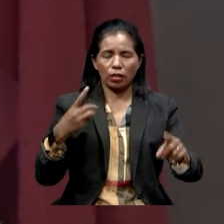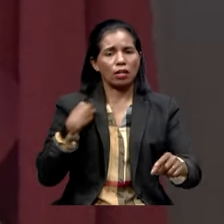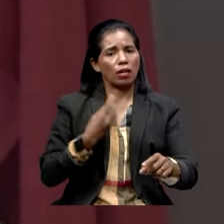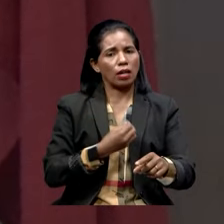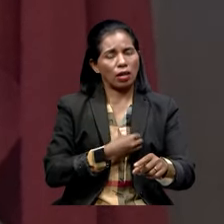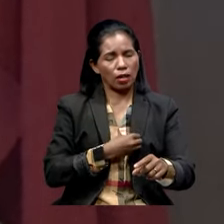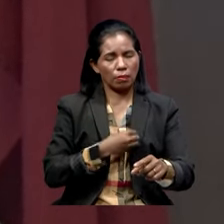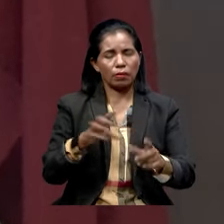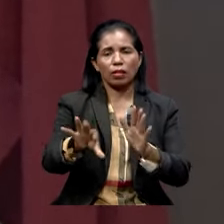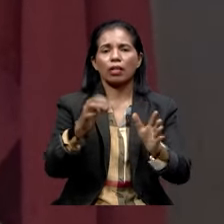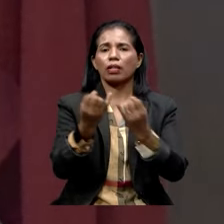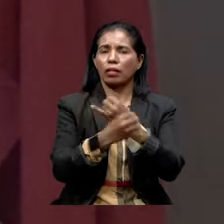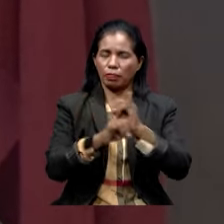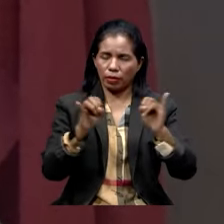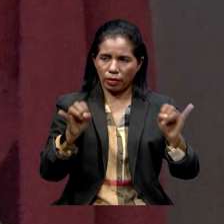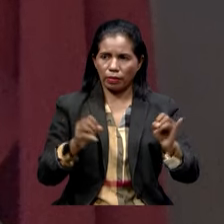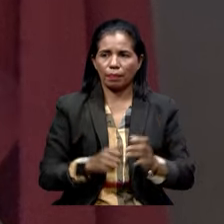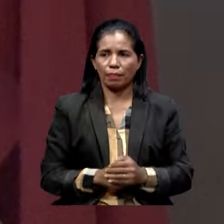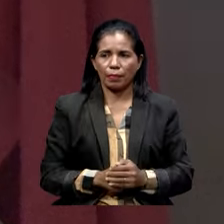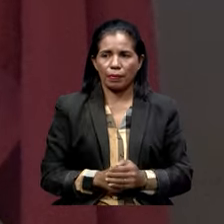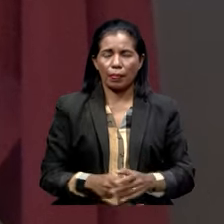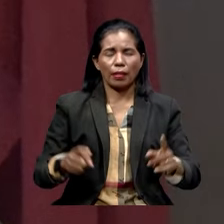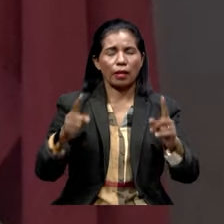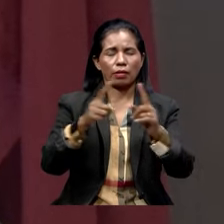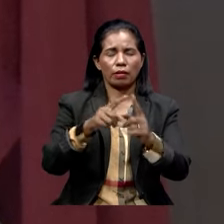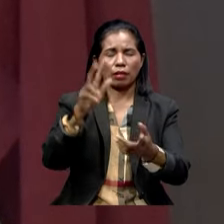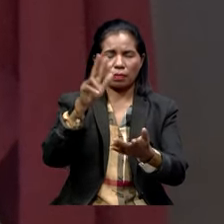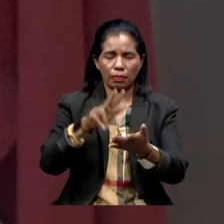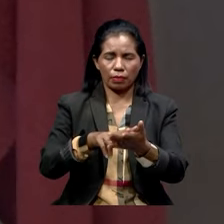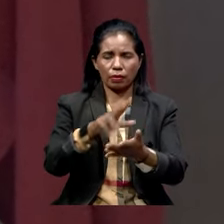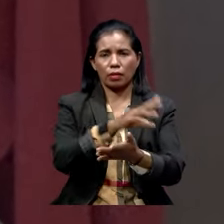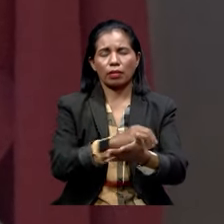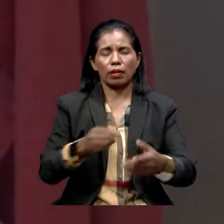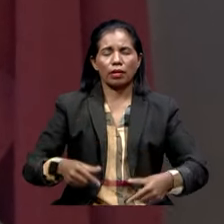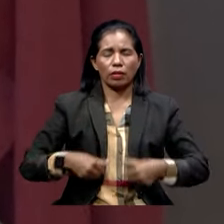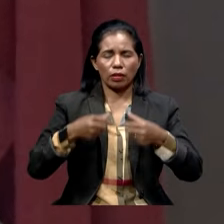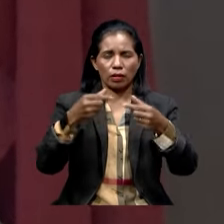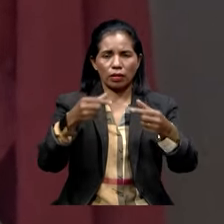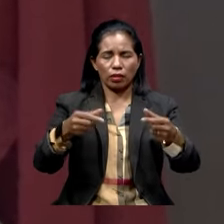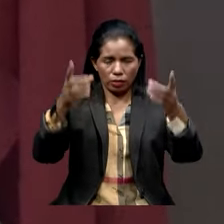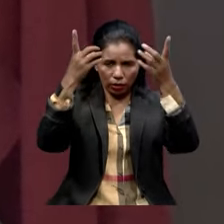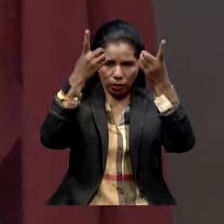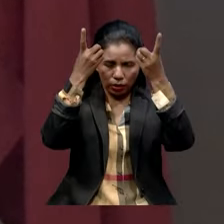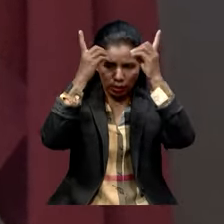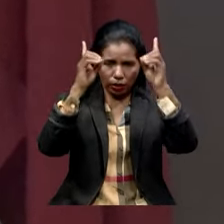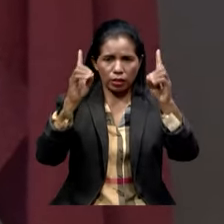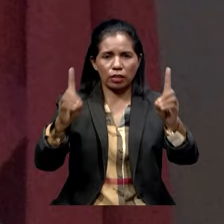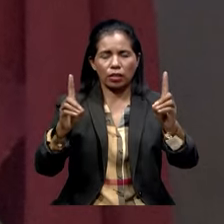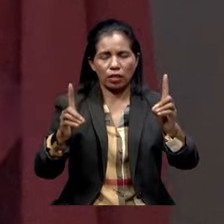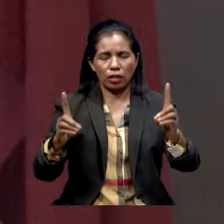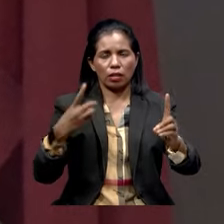escolhemos a independência. Foi uma prova inegável de coragem, determinação e amor à